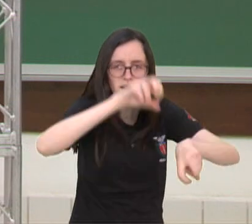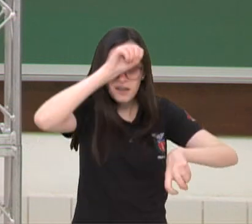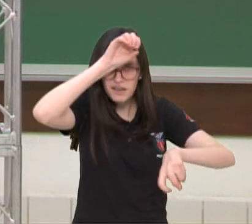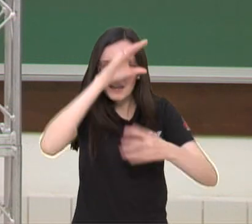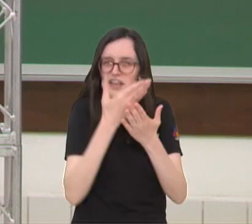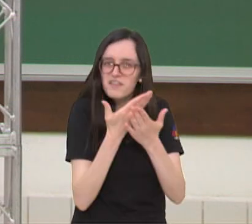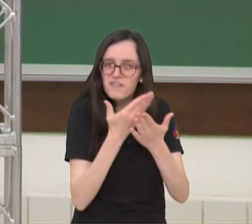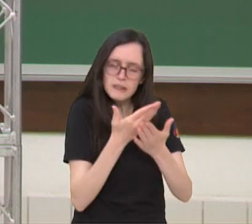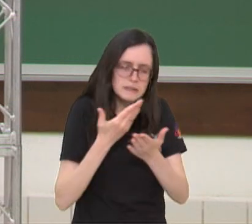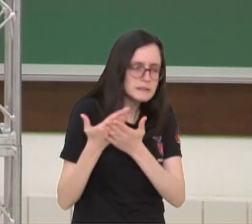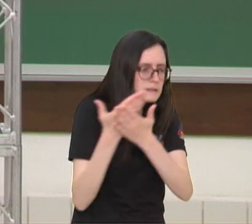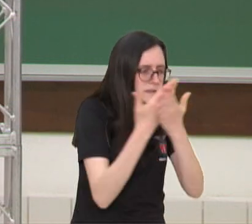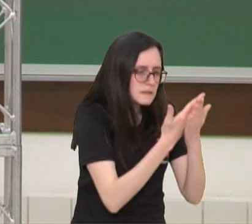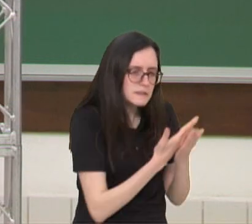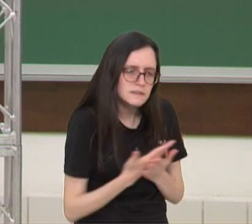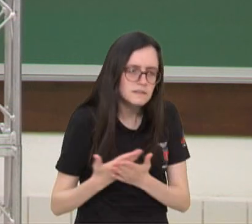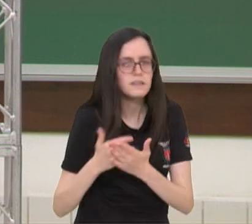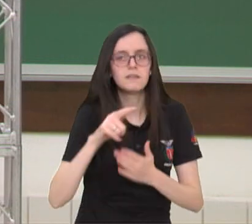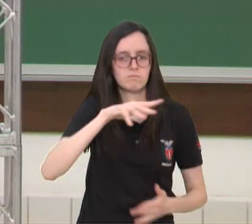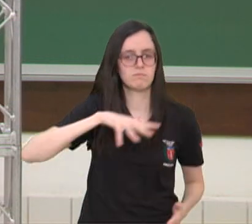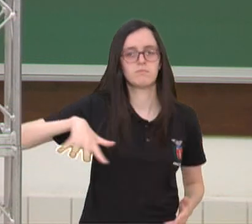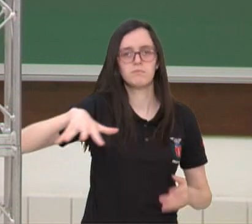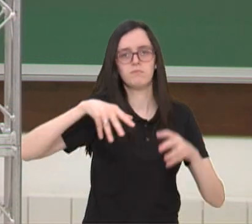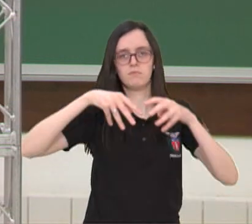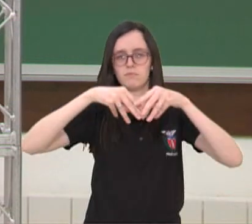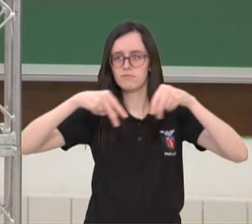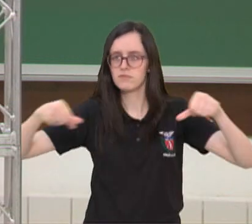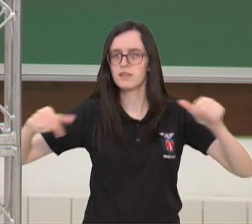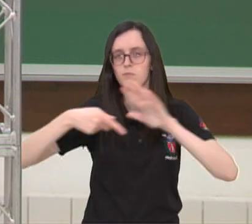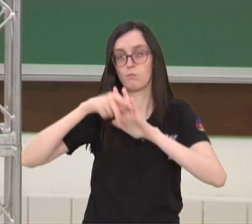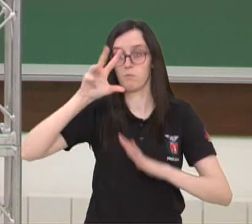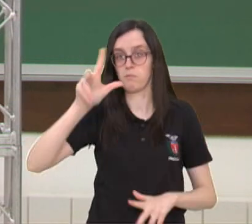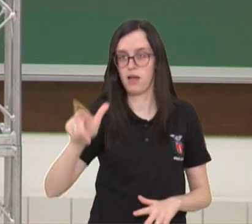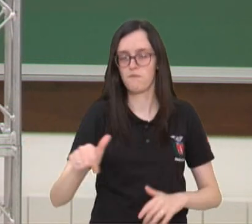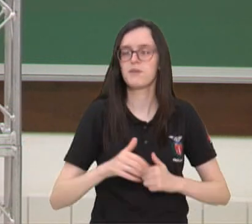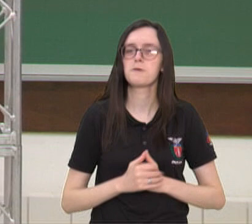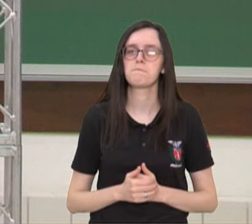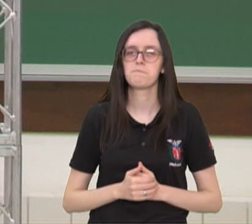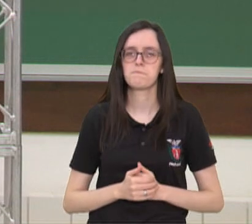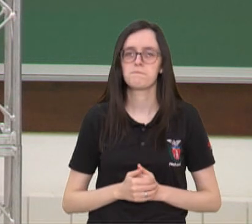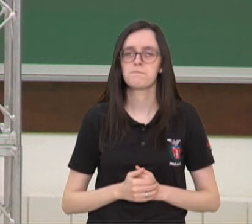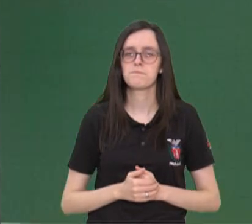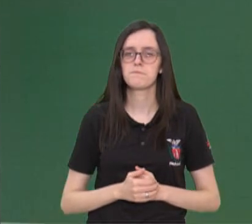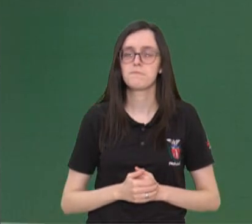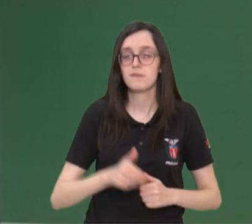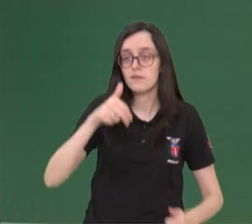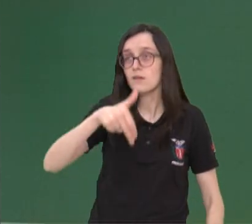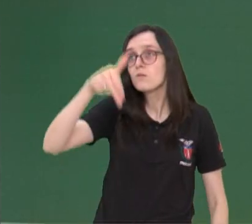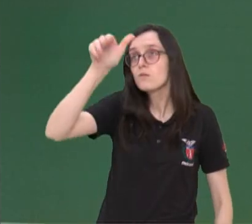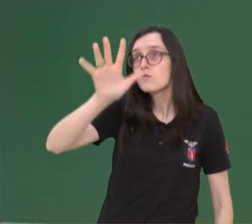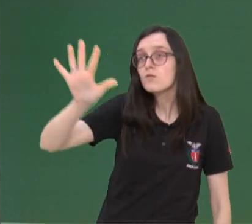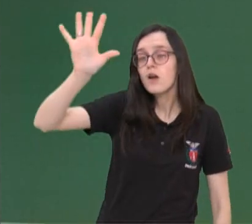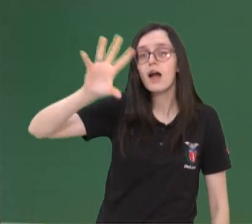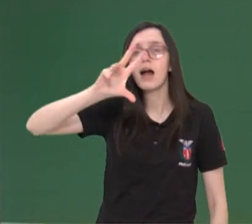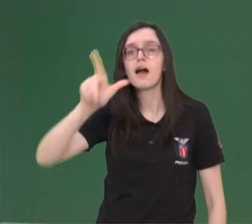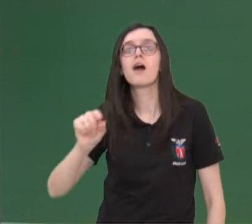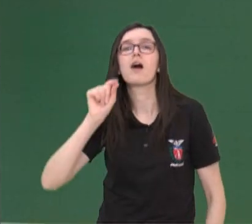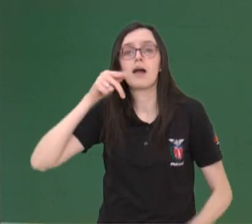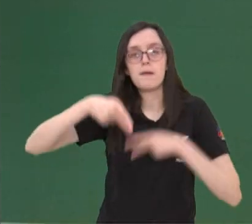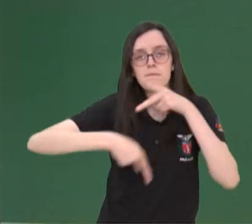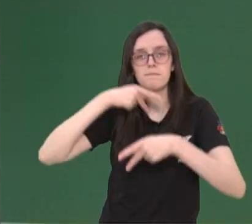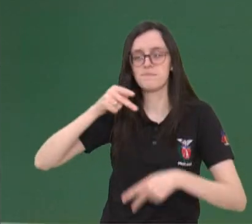estava naquele espaço territorial da África. Portanto, Ao norte da África, nós teríamos esses